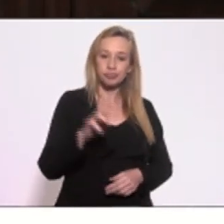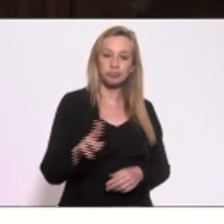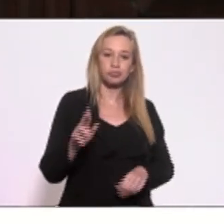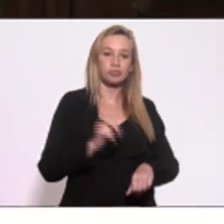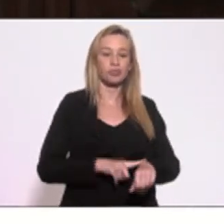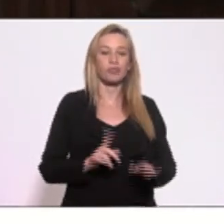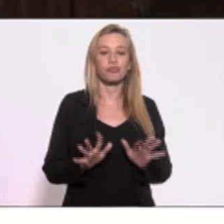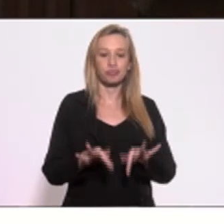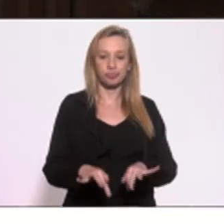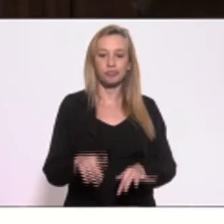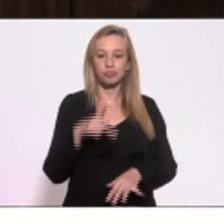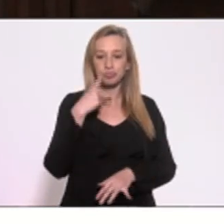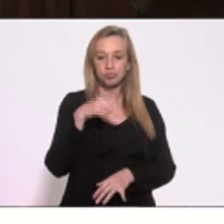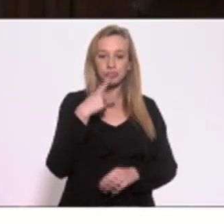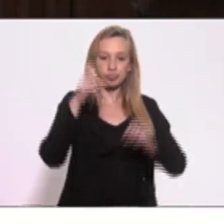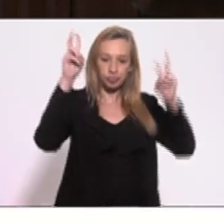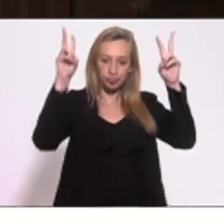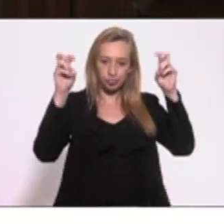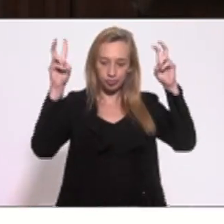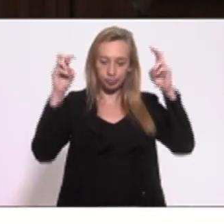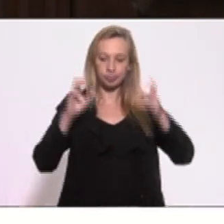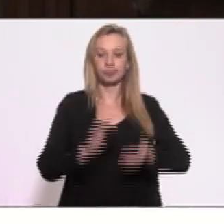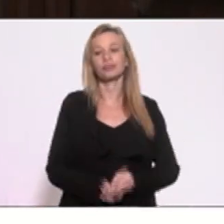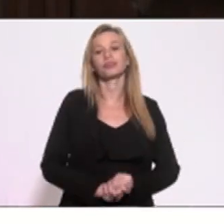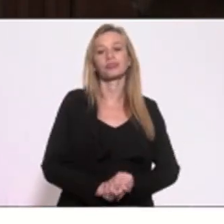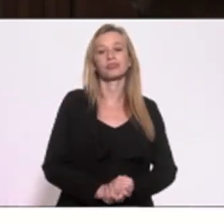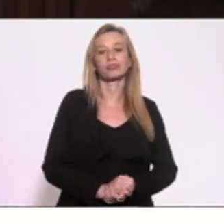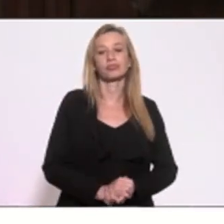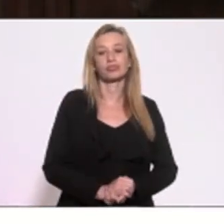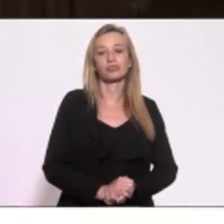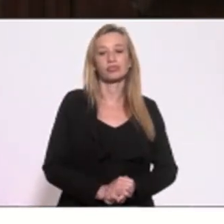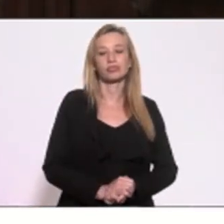final para simplesmente